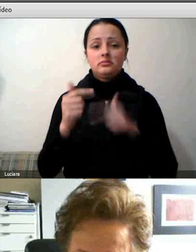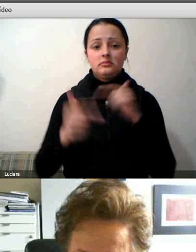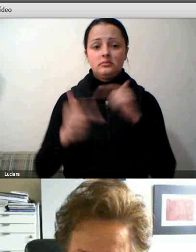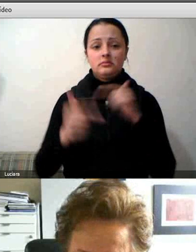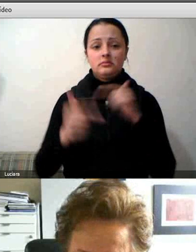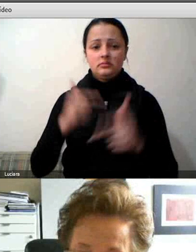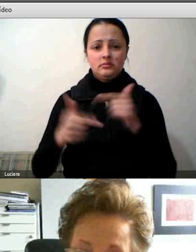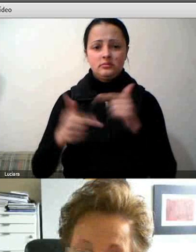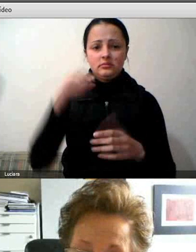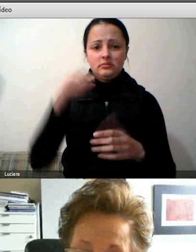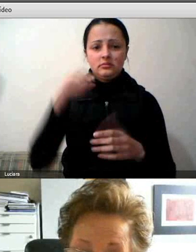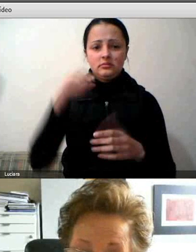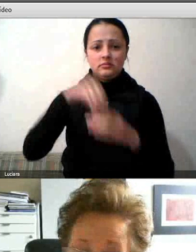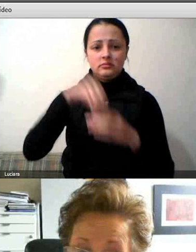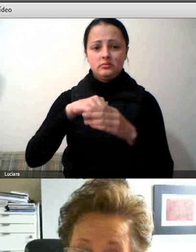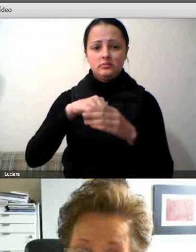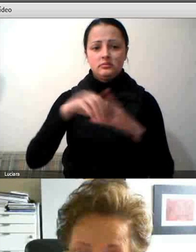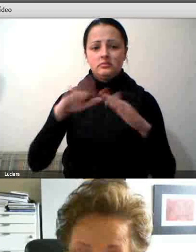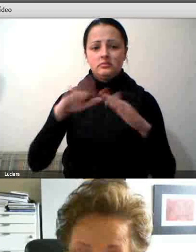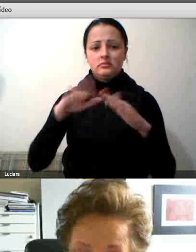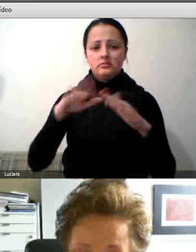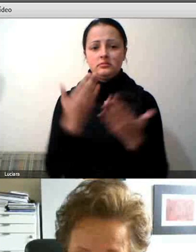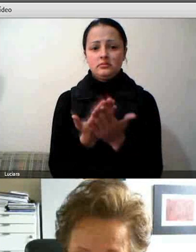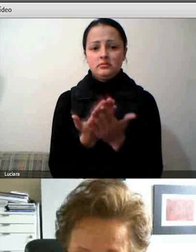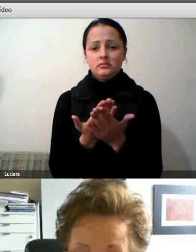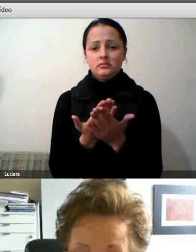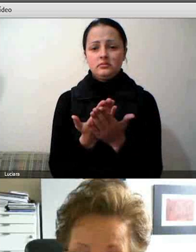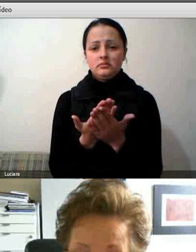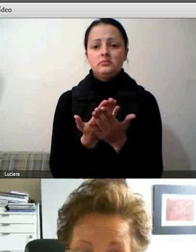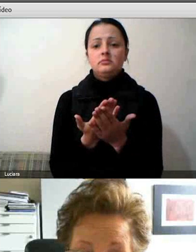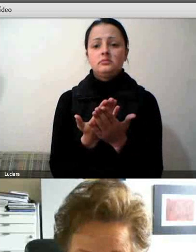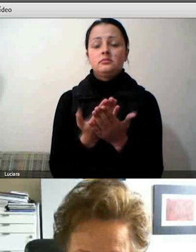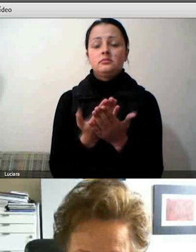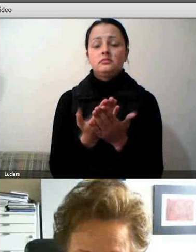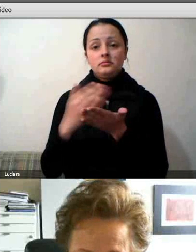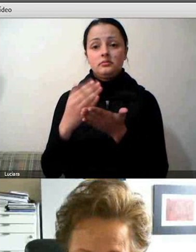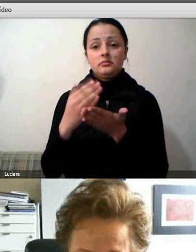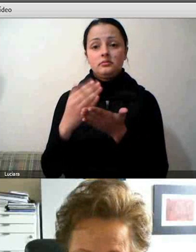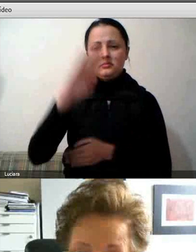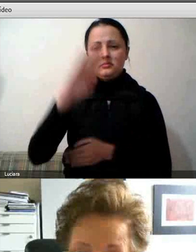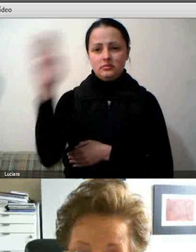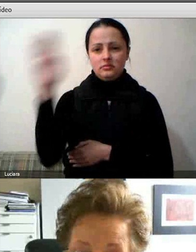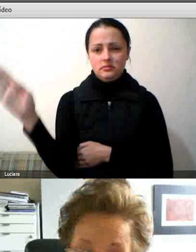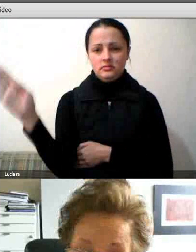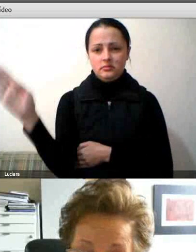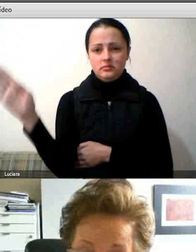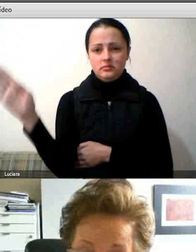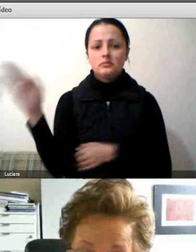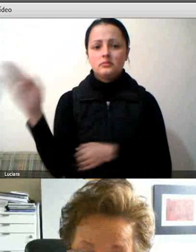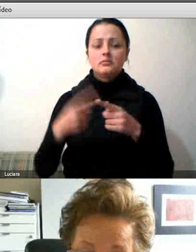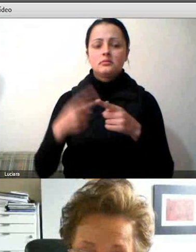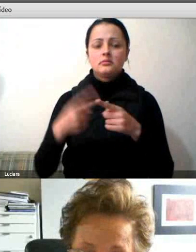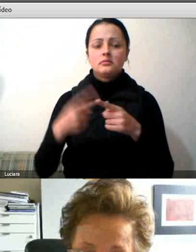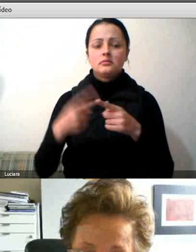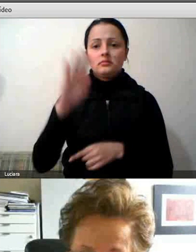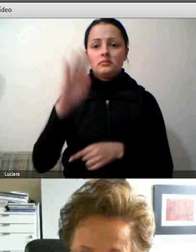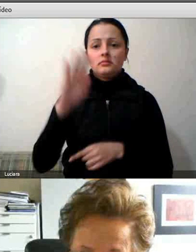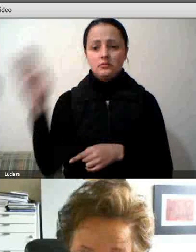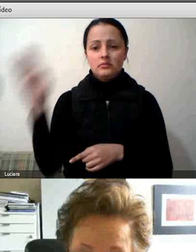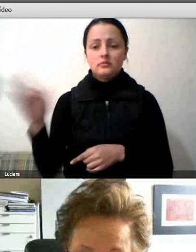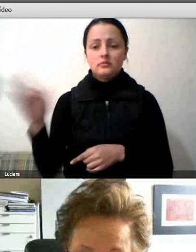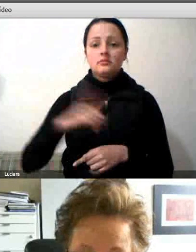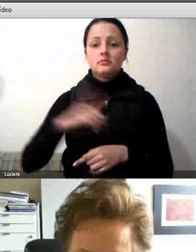estado. Já começamos por Bagé, porque Bagé, o prefeito de Bagé, tinha comprado para 6